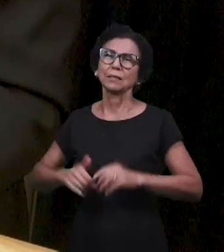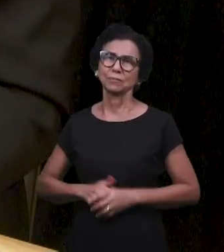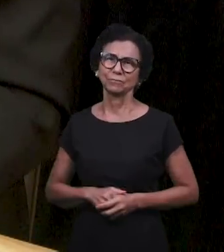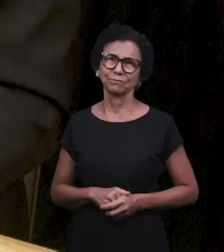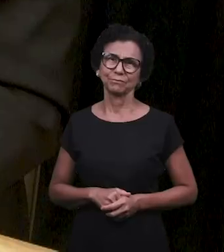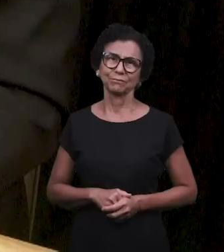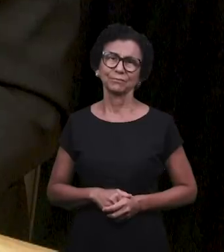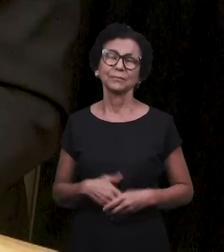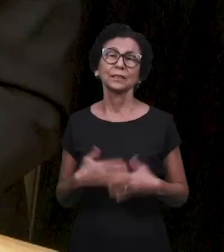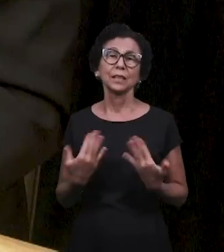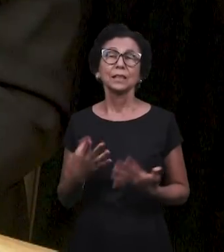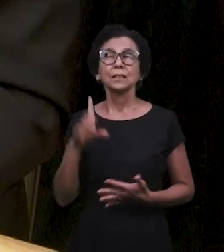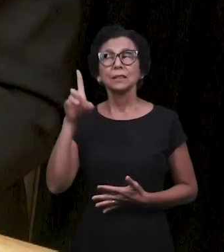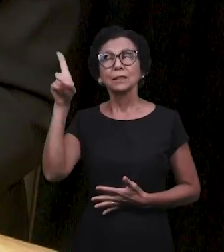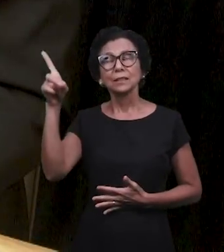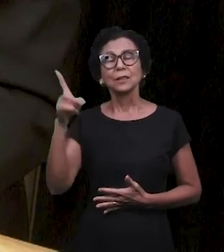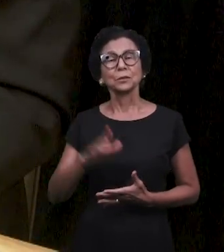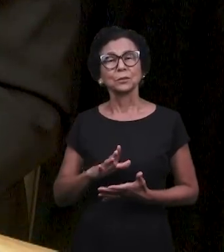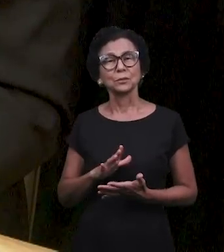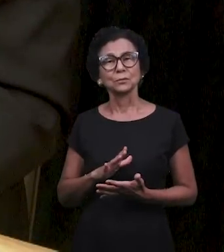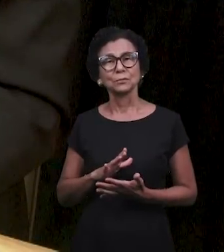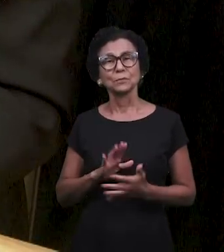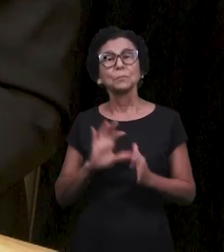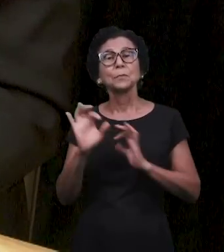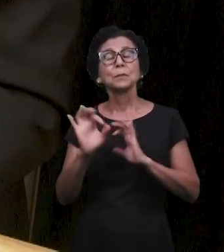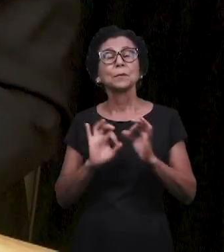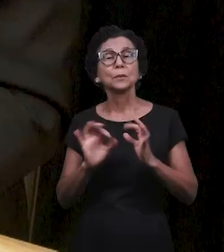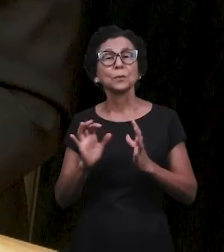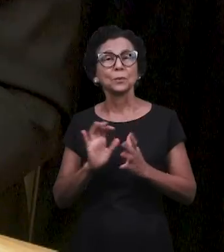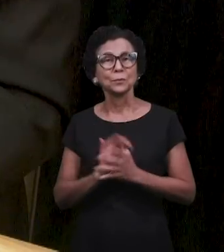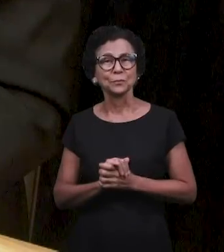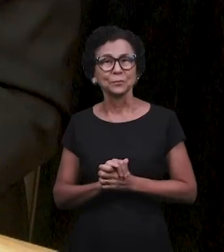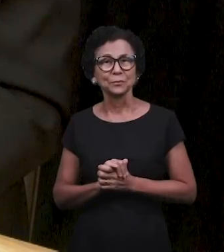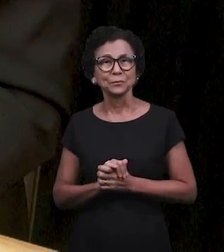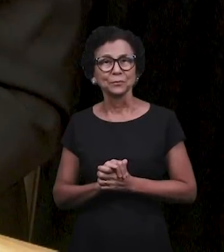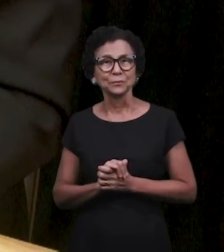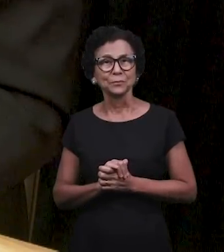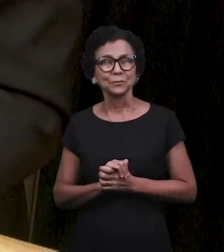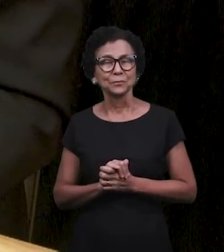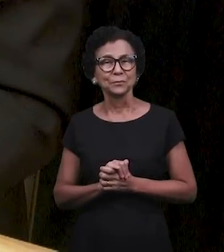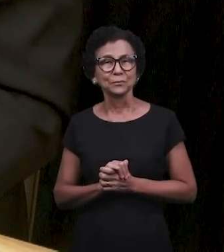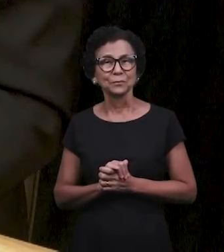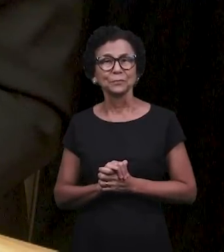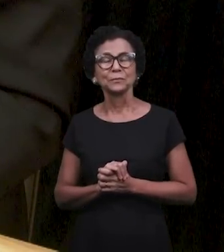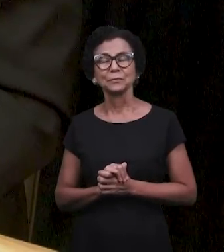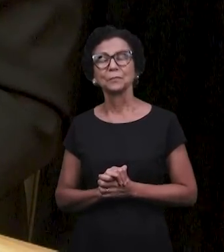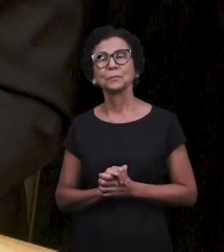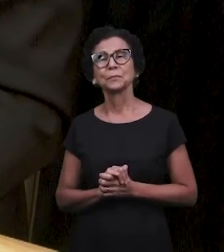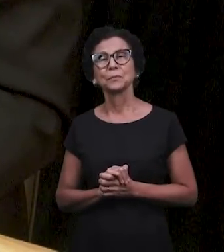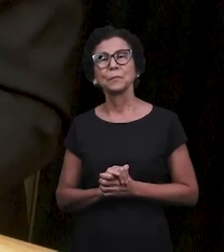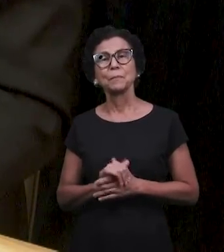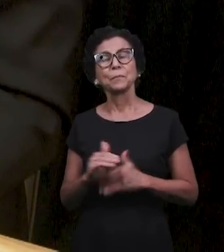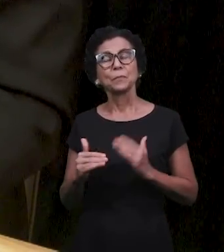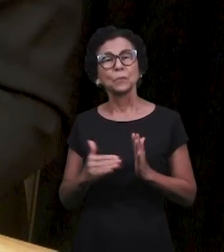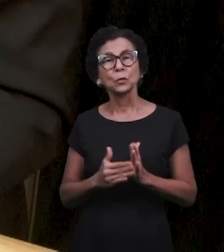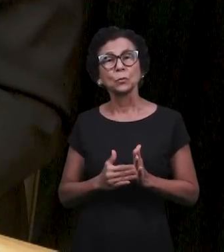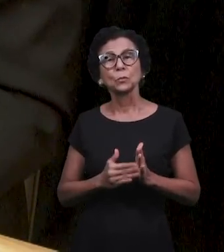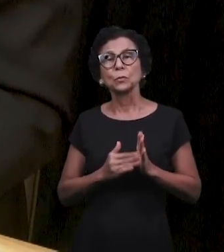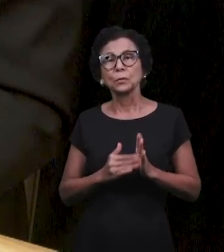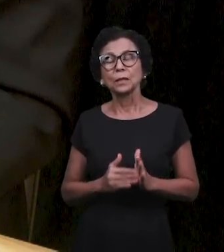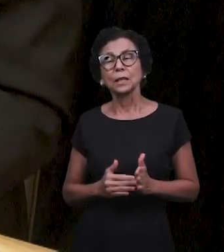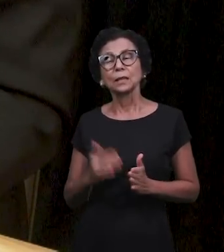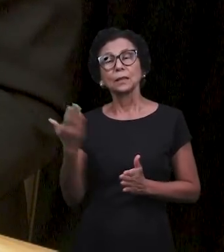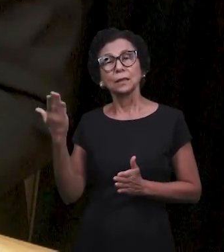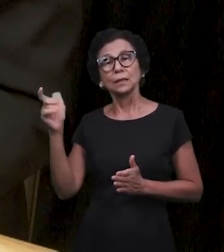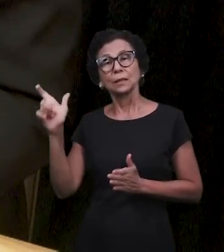aí, aquilo que Deus preparou para o homem. A rocha ferida é Jesus. Glória a Jesus. E ele vai descedentar a sede da sua